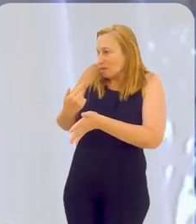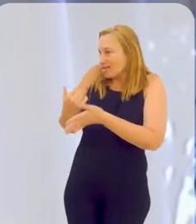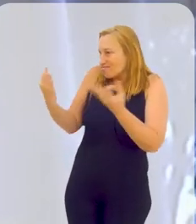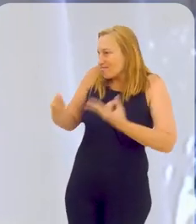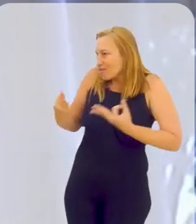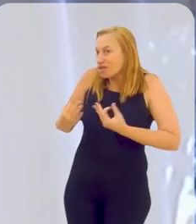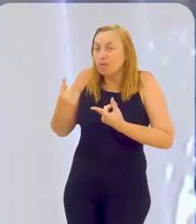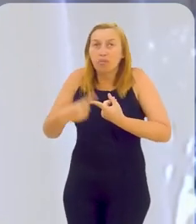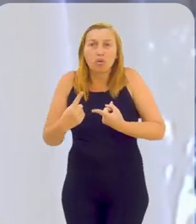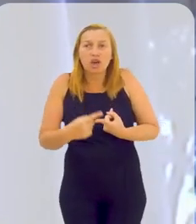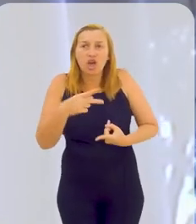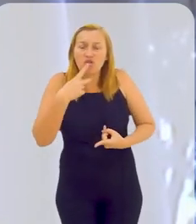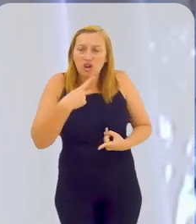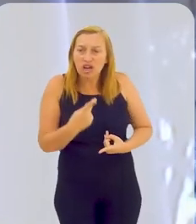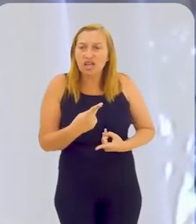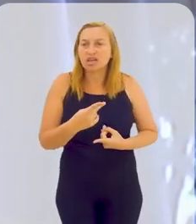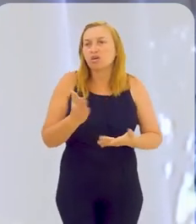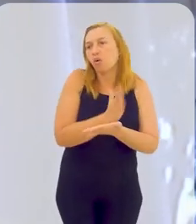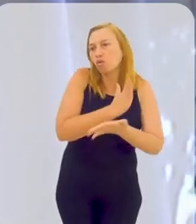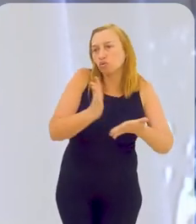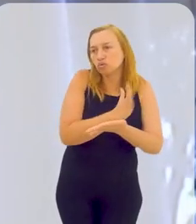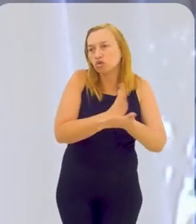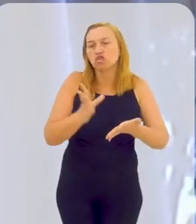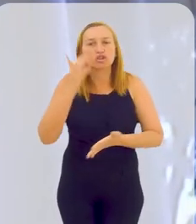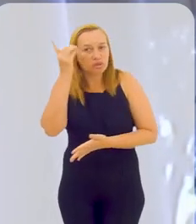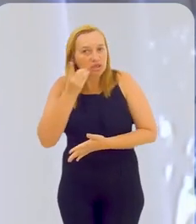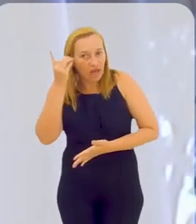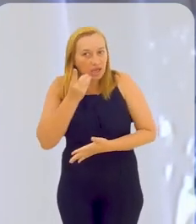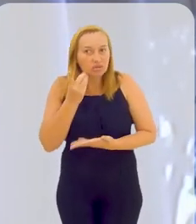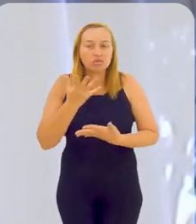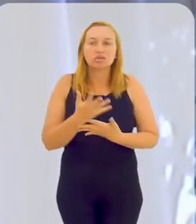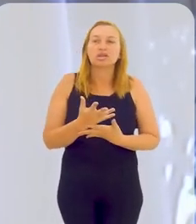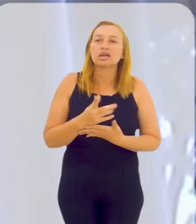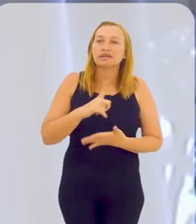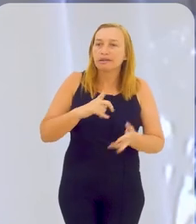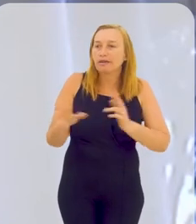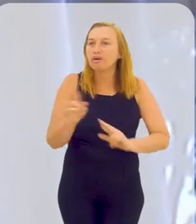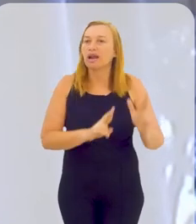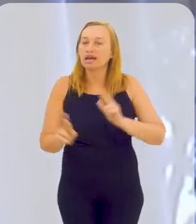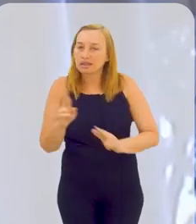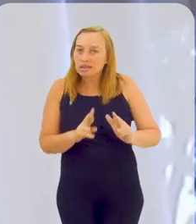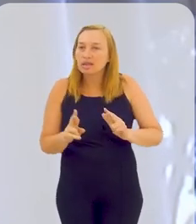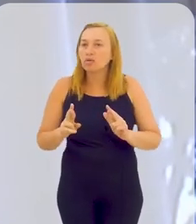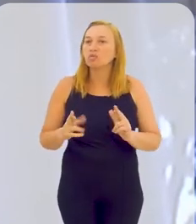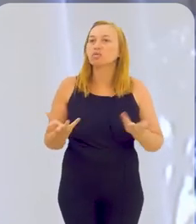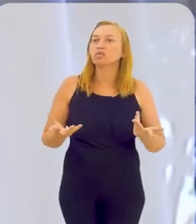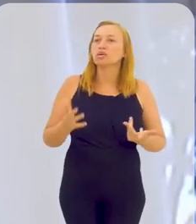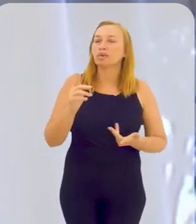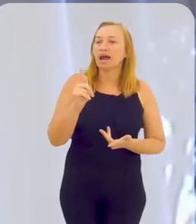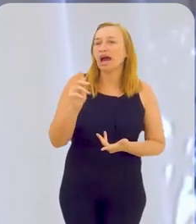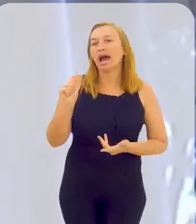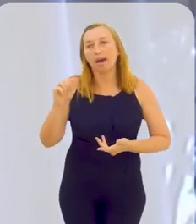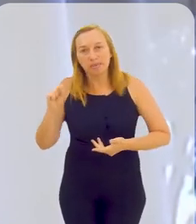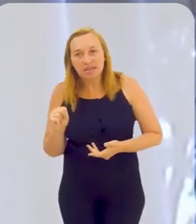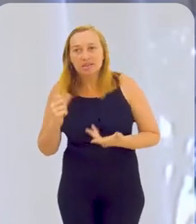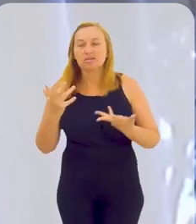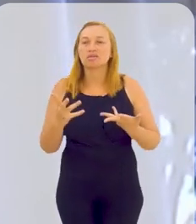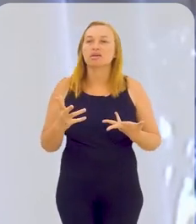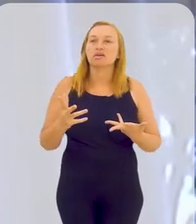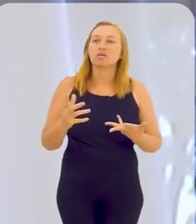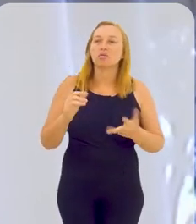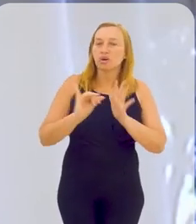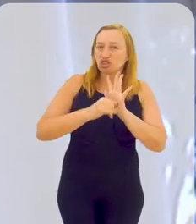perfeita, porque eu tenho falado isso com alguns deputados, né, que a gente tem em relação institucional pela ABS. Eu